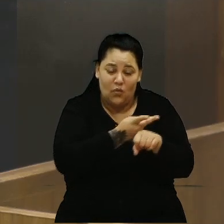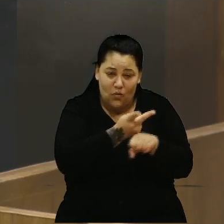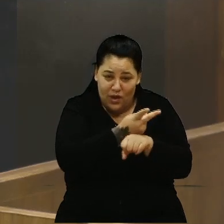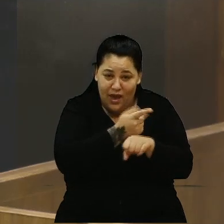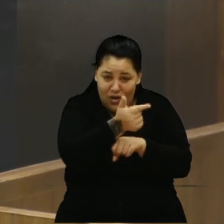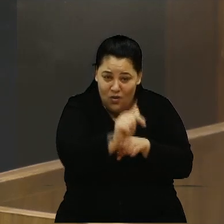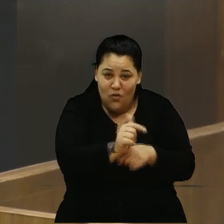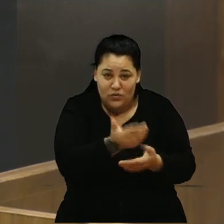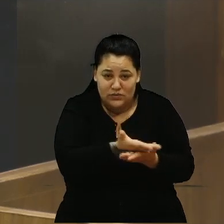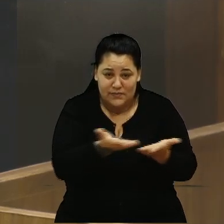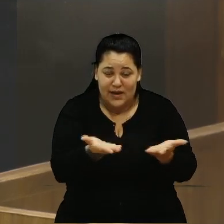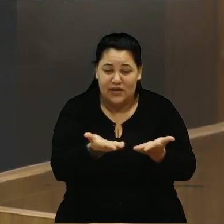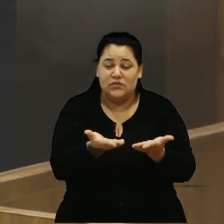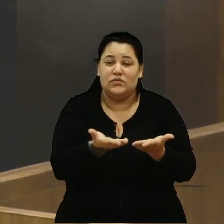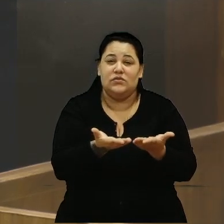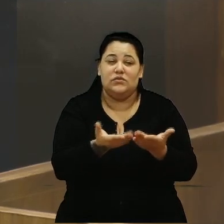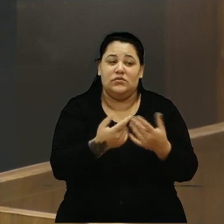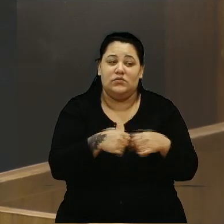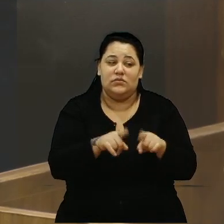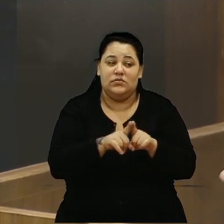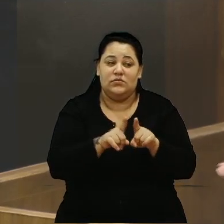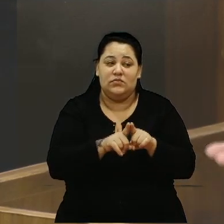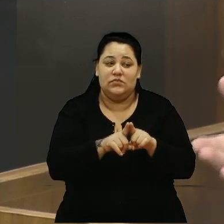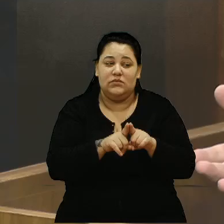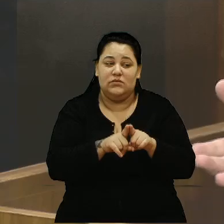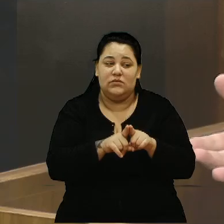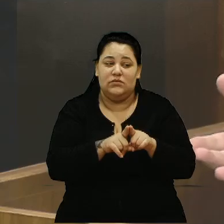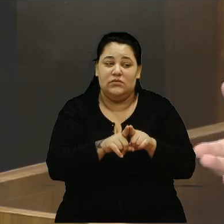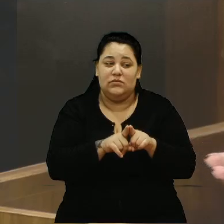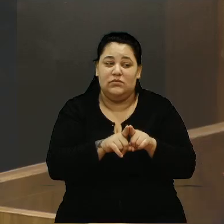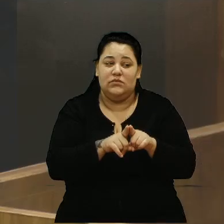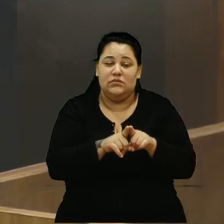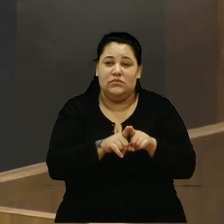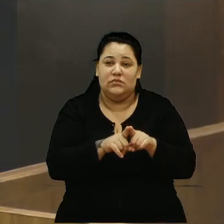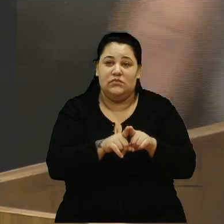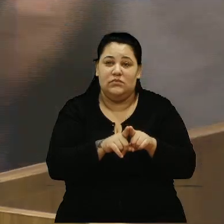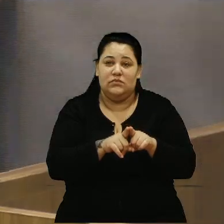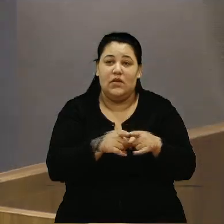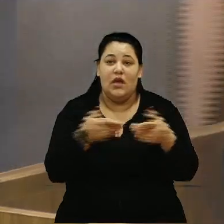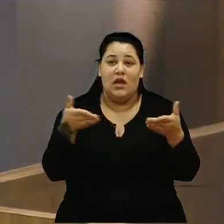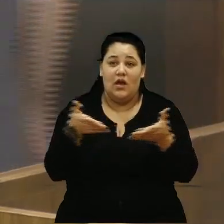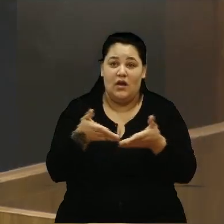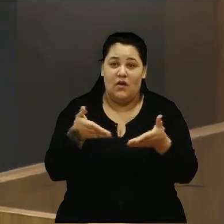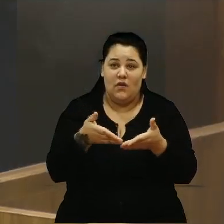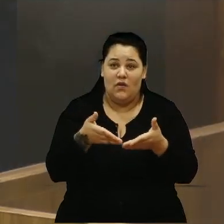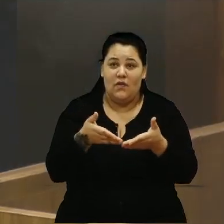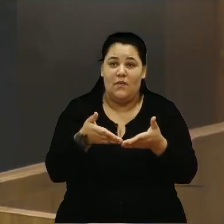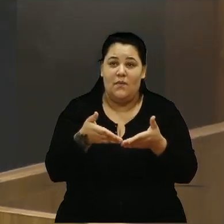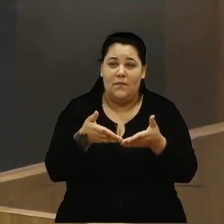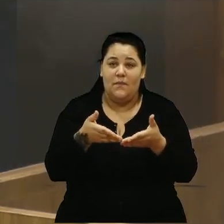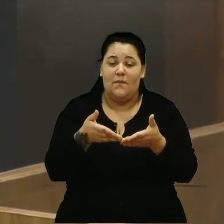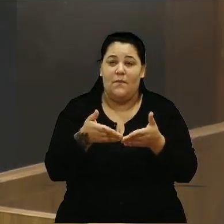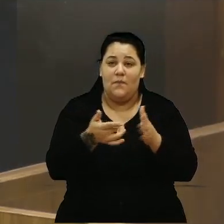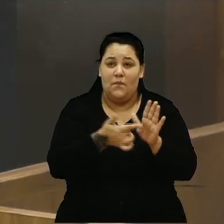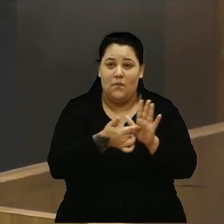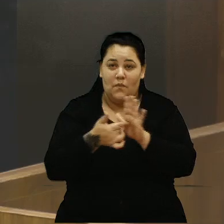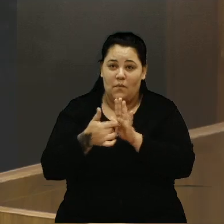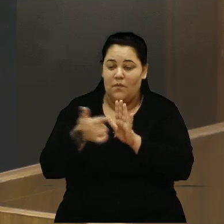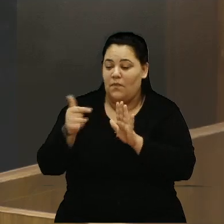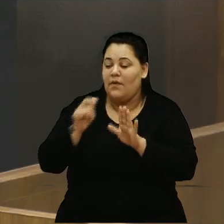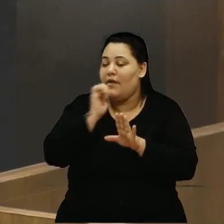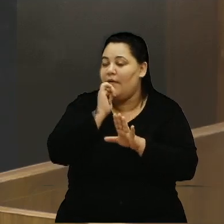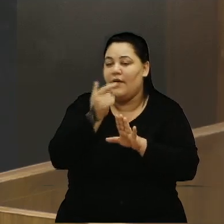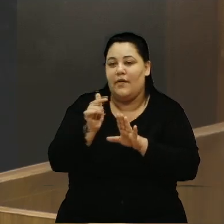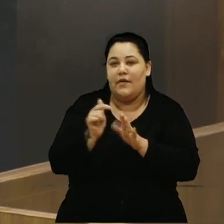do esporte a motor, do automobilismo, que não deixe isso cair no chão, porque agora, para não parecer que a gente não tem mais, mas que